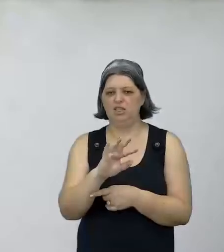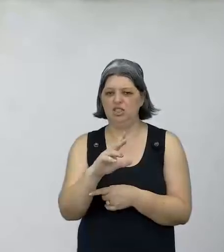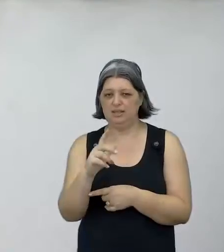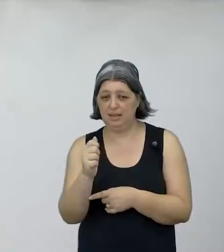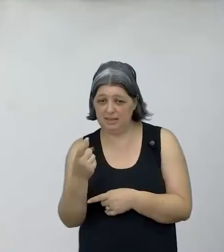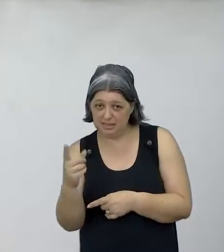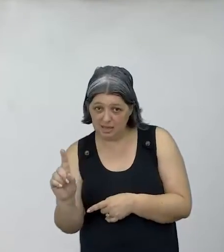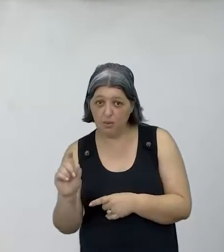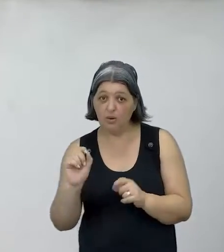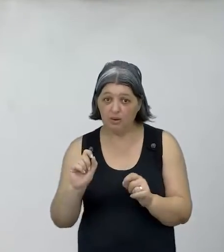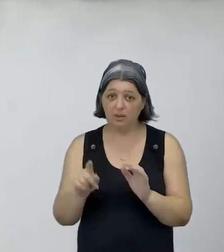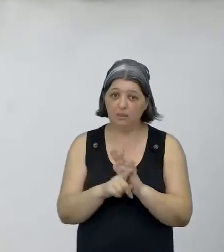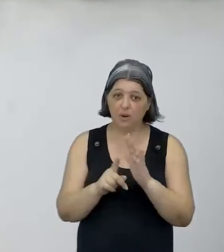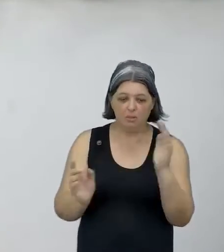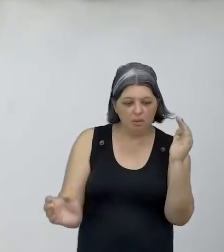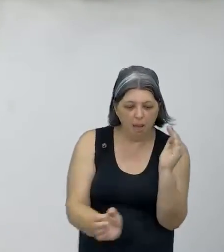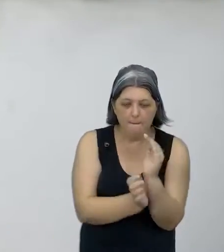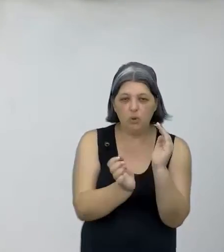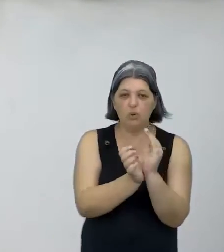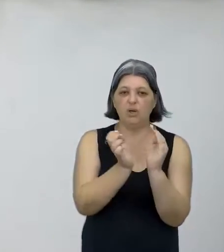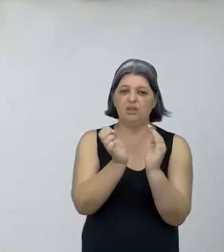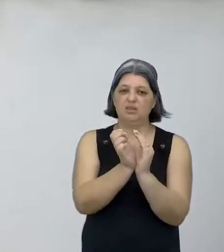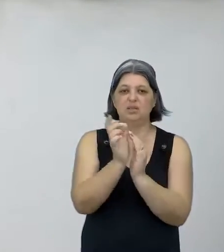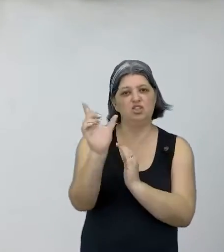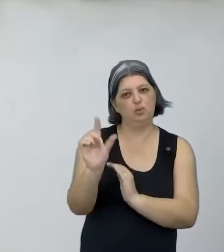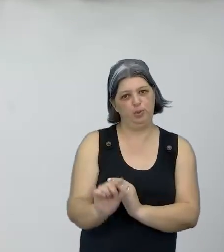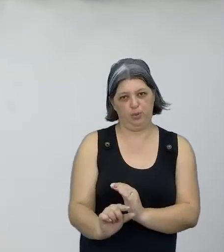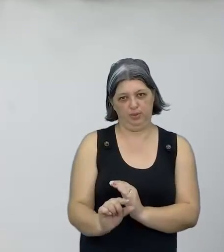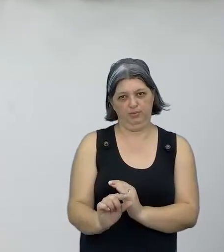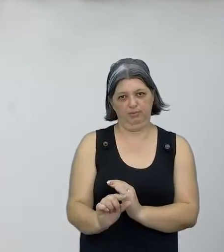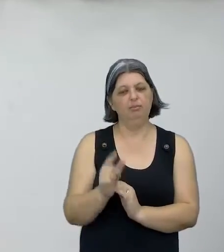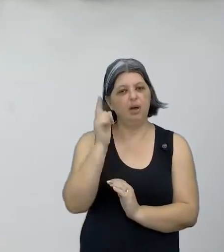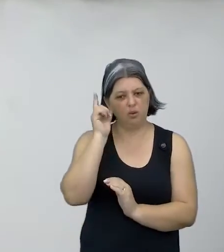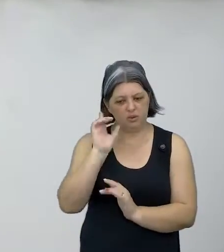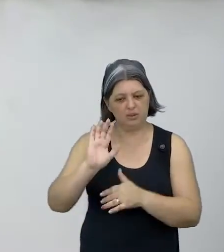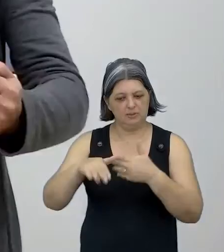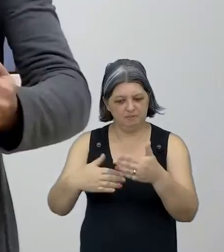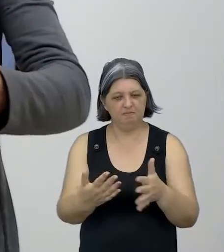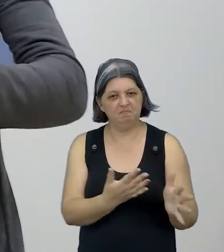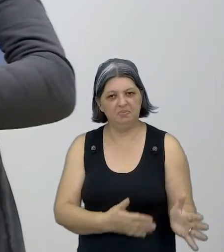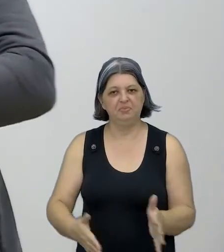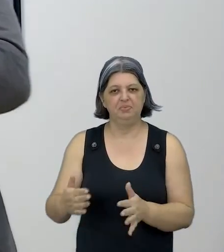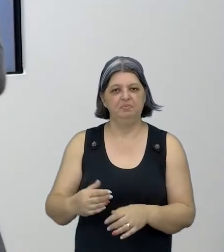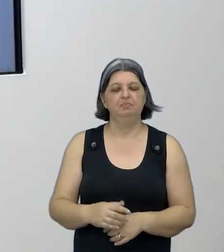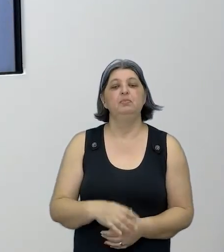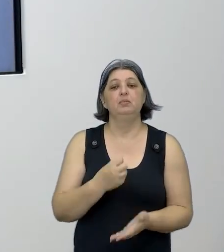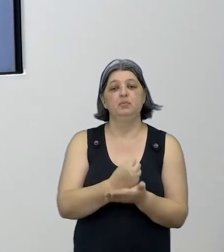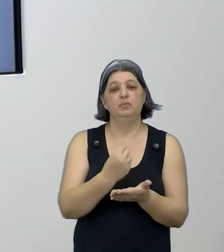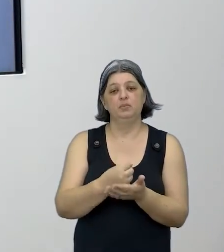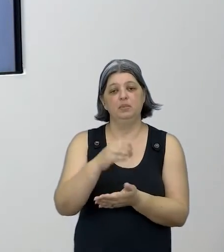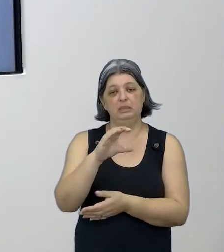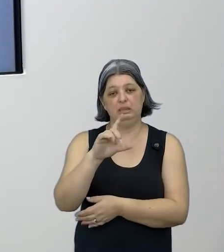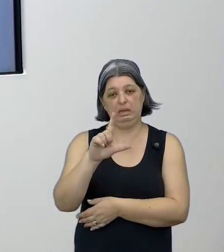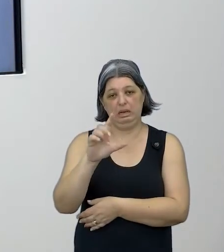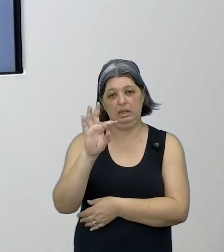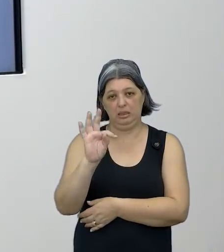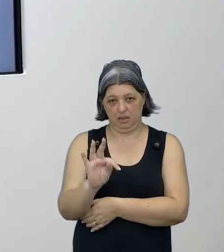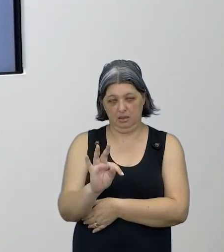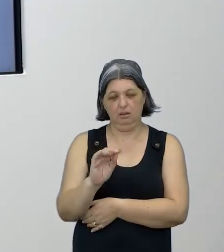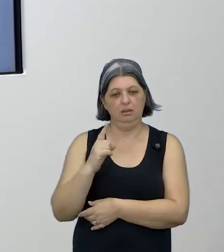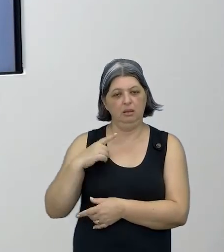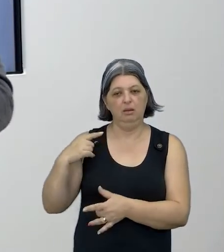modo, para fluir. Isso. A CLT, ela vem junto com uma série de